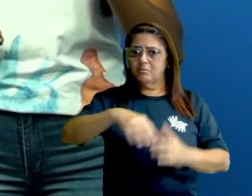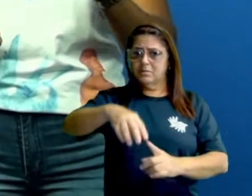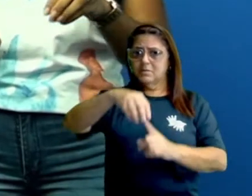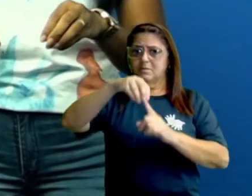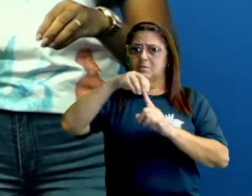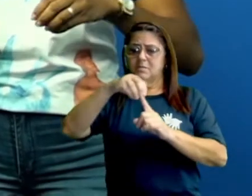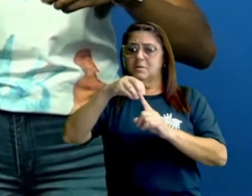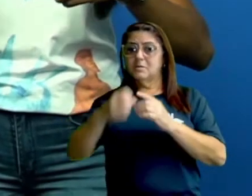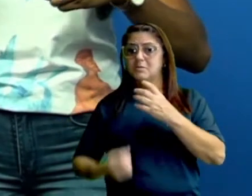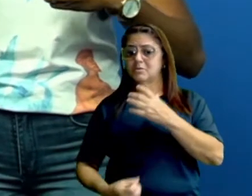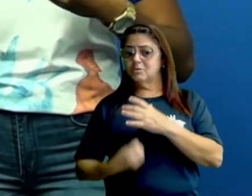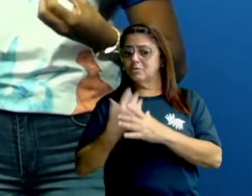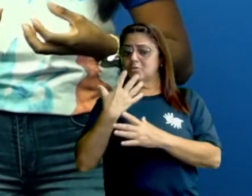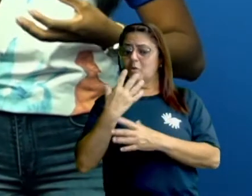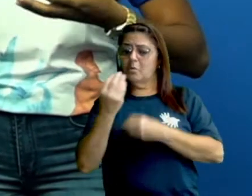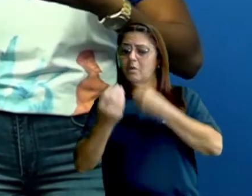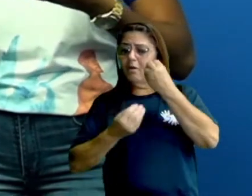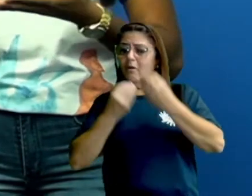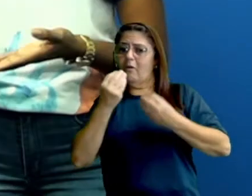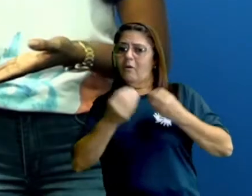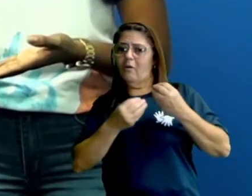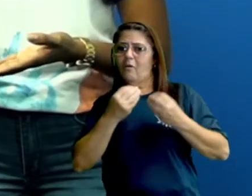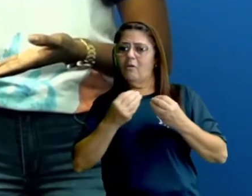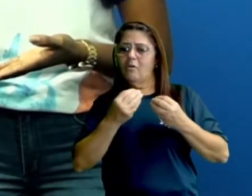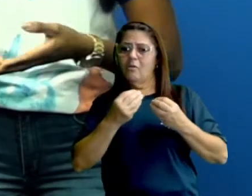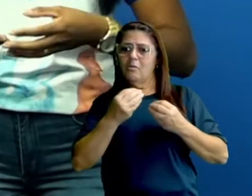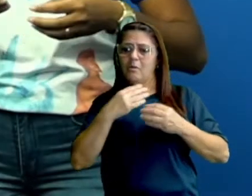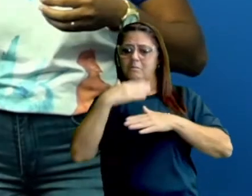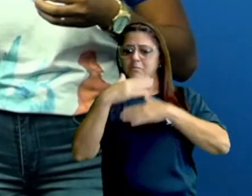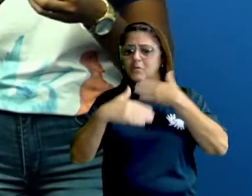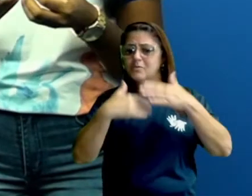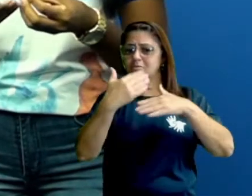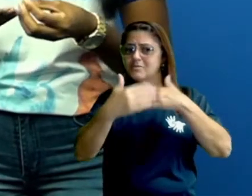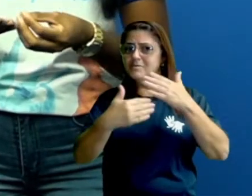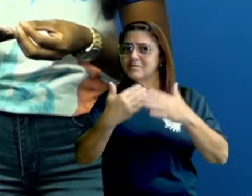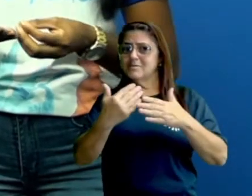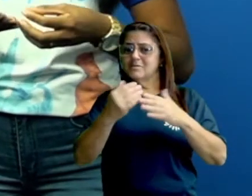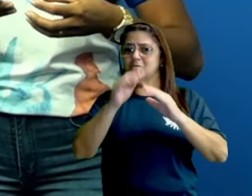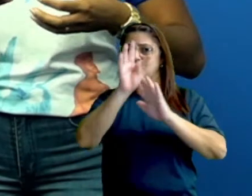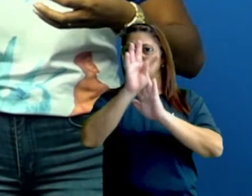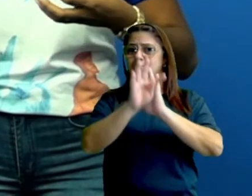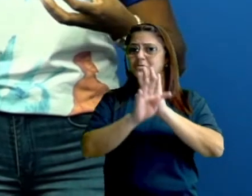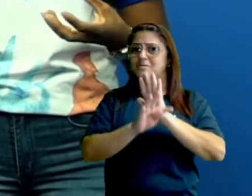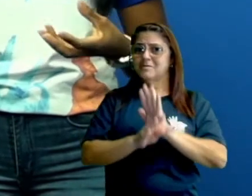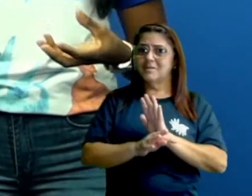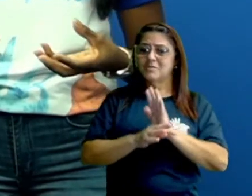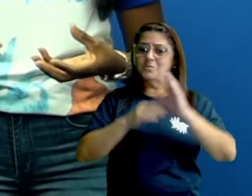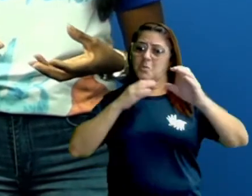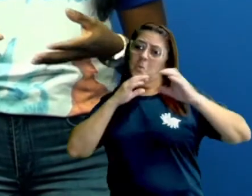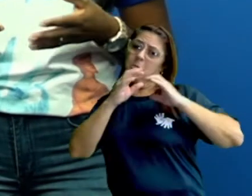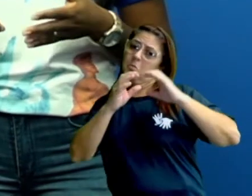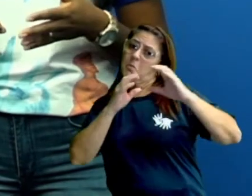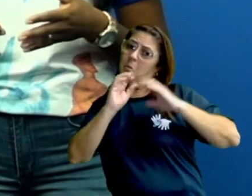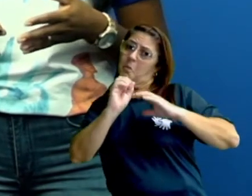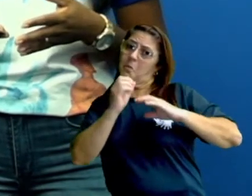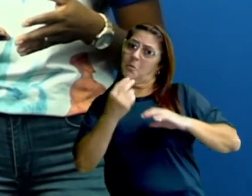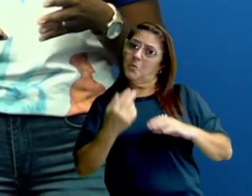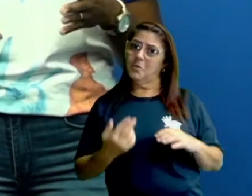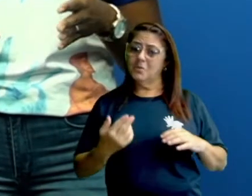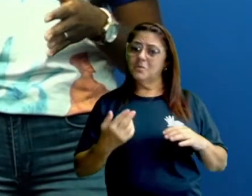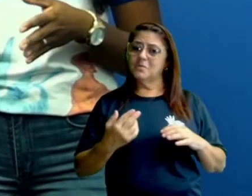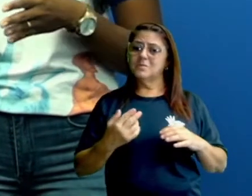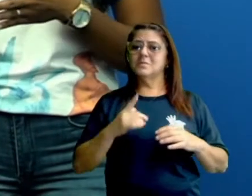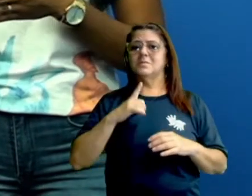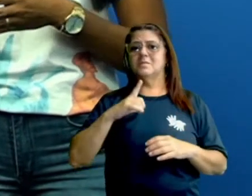é descobrir como é que é reproduzido esses textos ou essa comunicação que nós